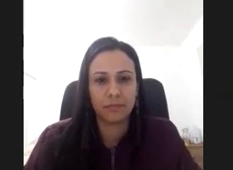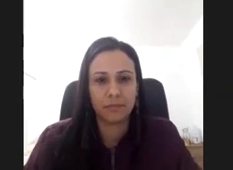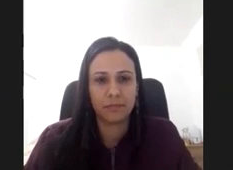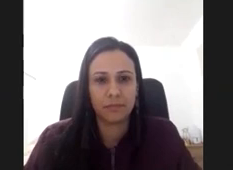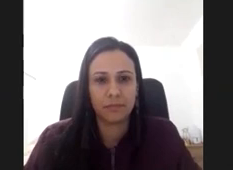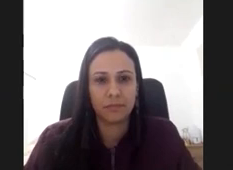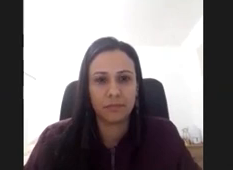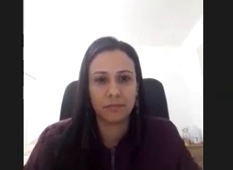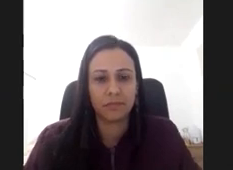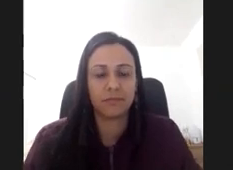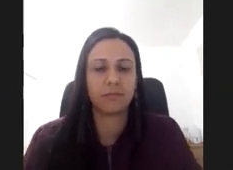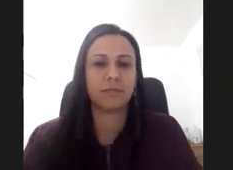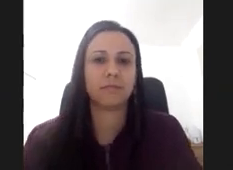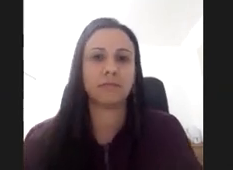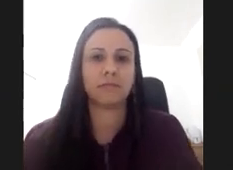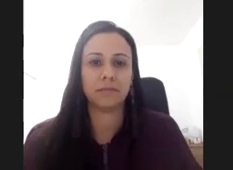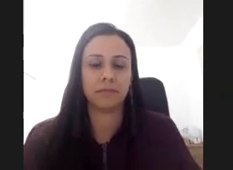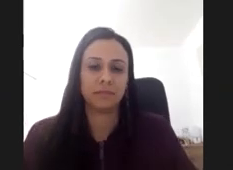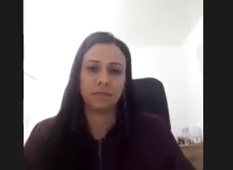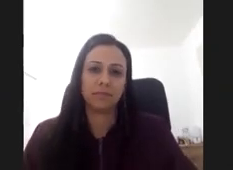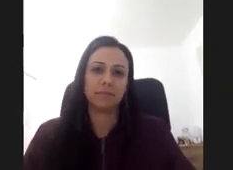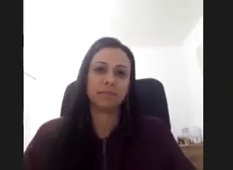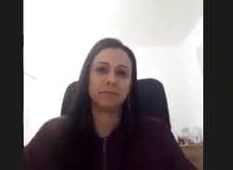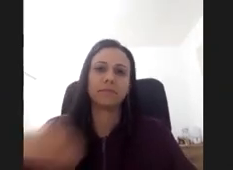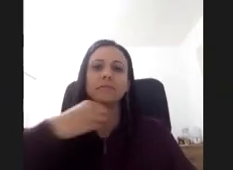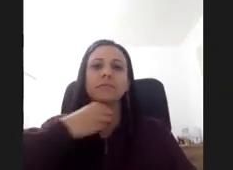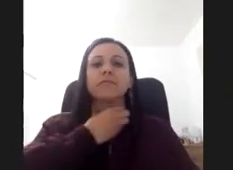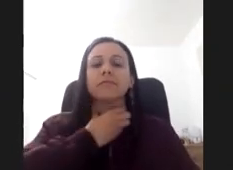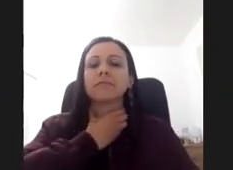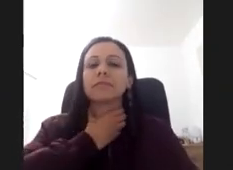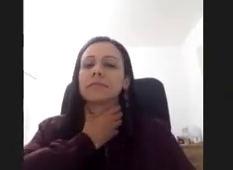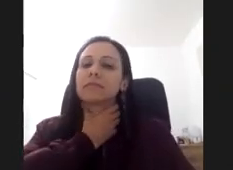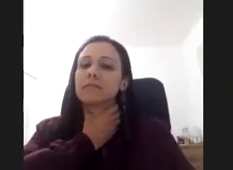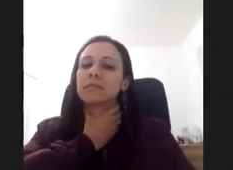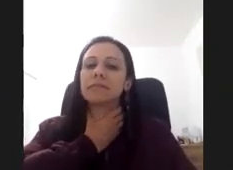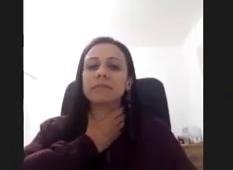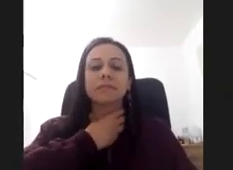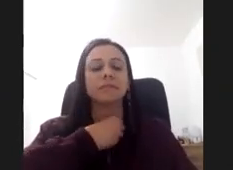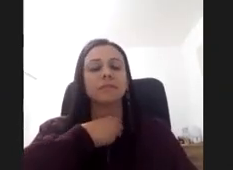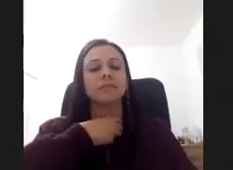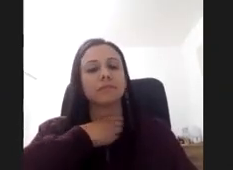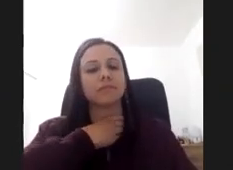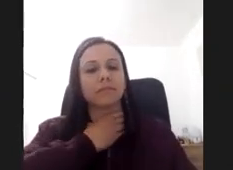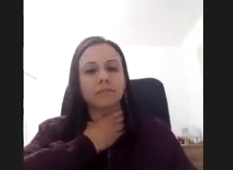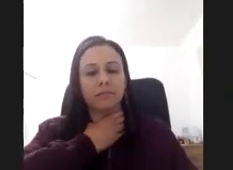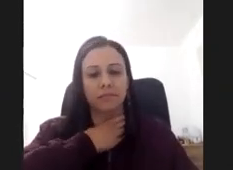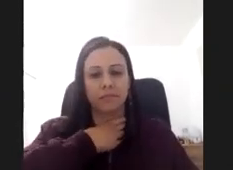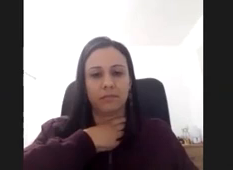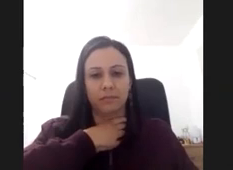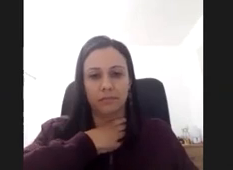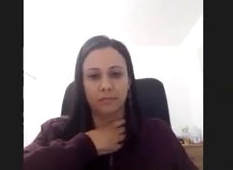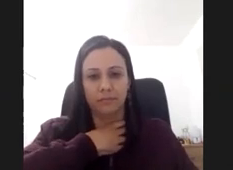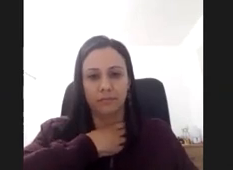Federal de Pelotas, a gente tem uma subnotificação de 7 vezes. O que quer dizer que, nesse momento, nós podemos